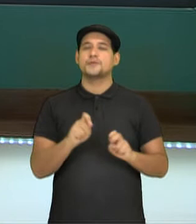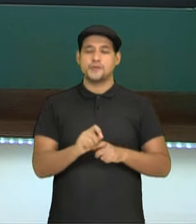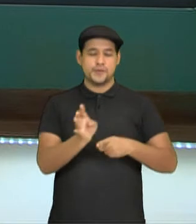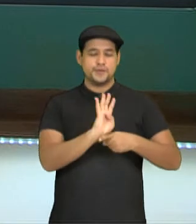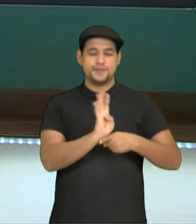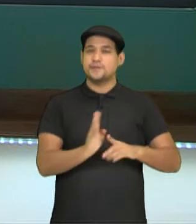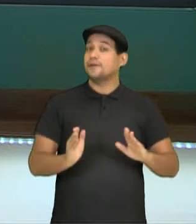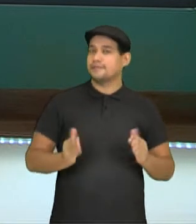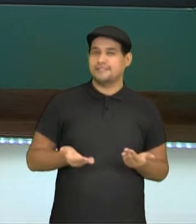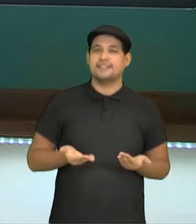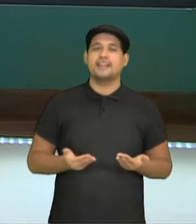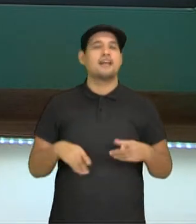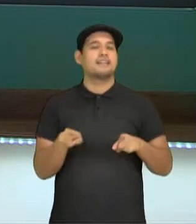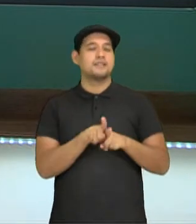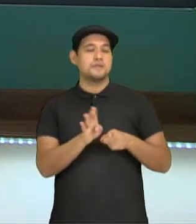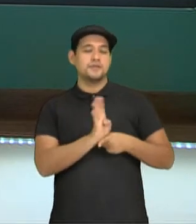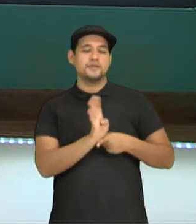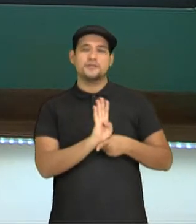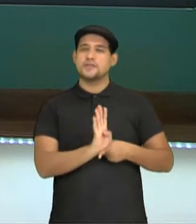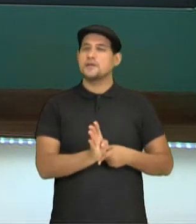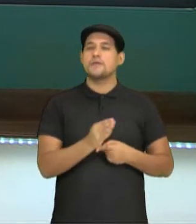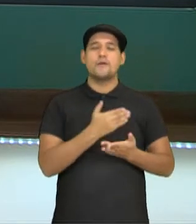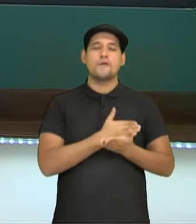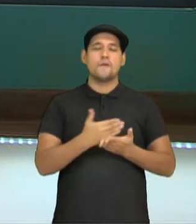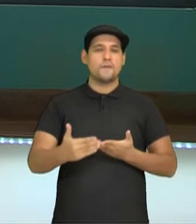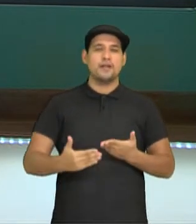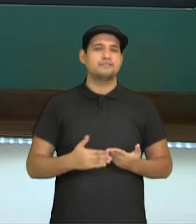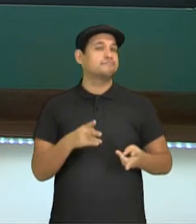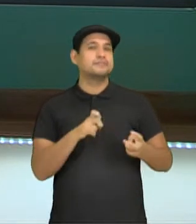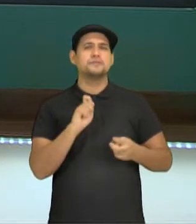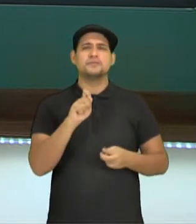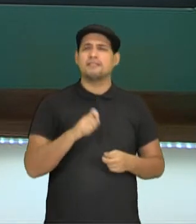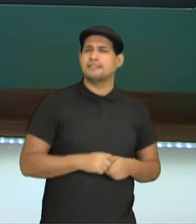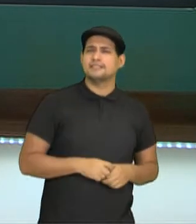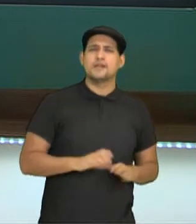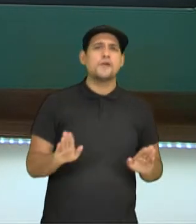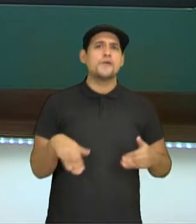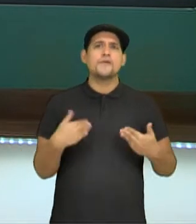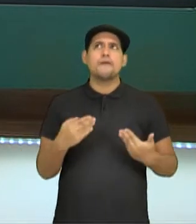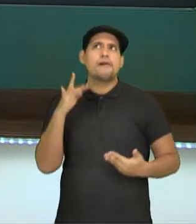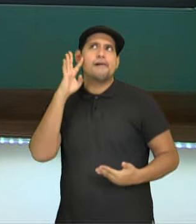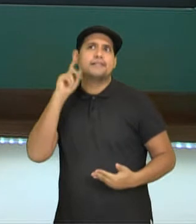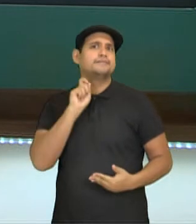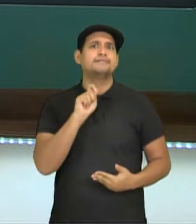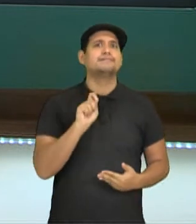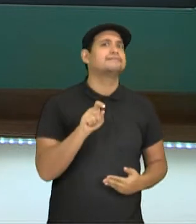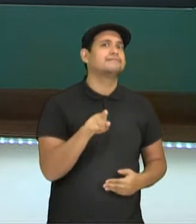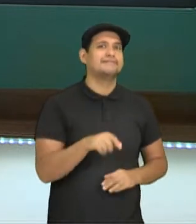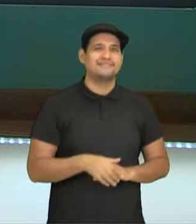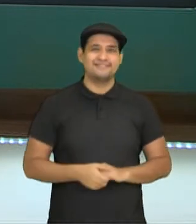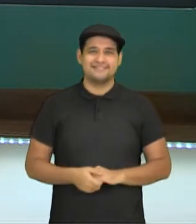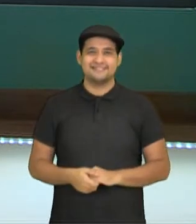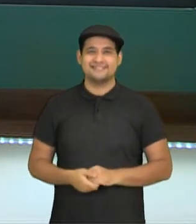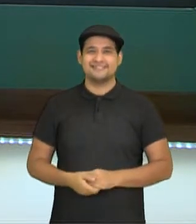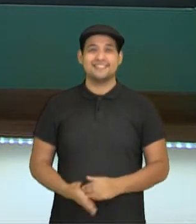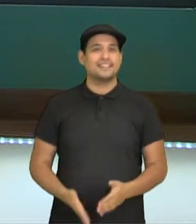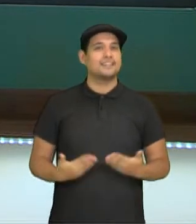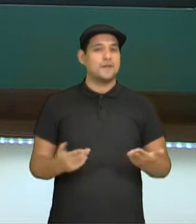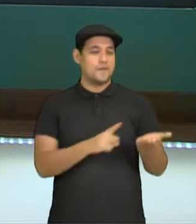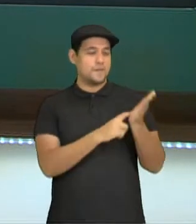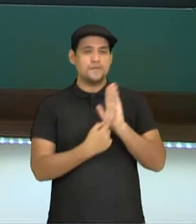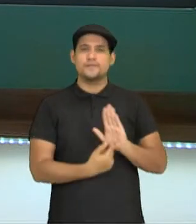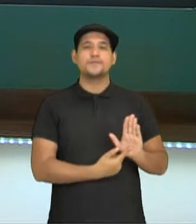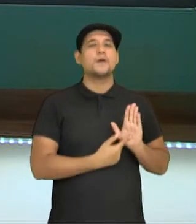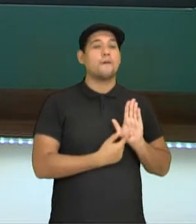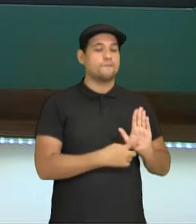cinema atual e o cinema no seu início? Né? Quais foram as suas reflexões? Então, apresente